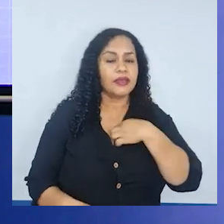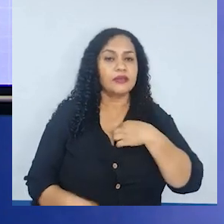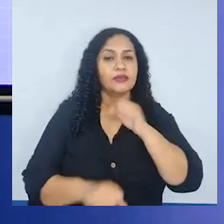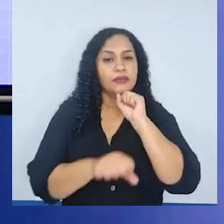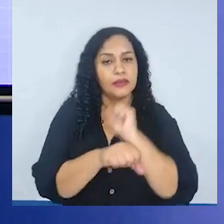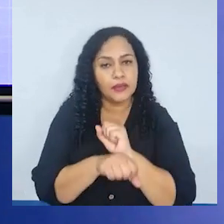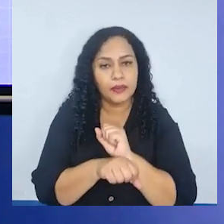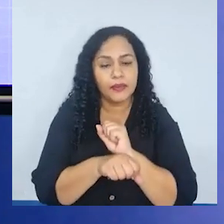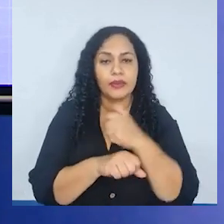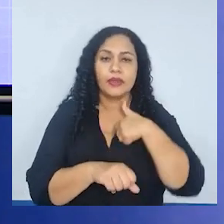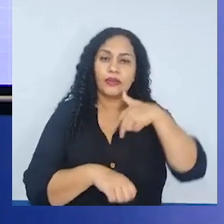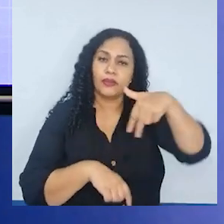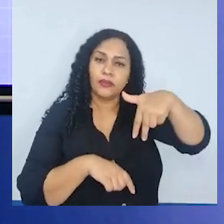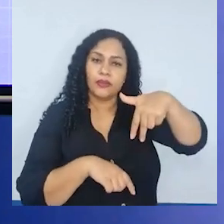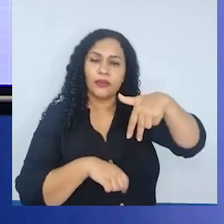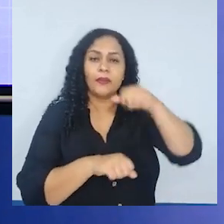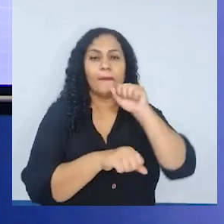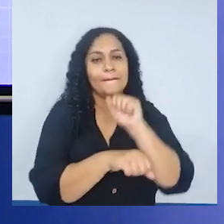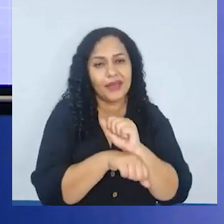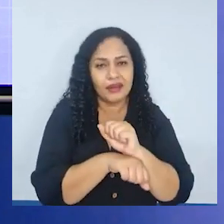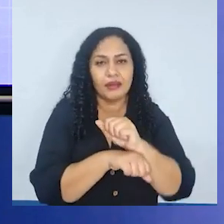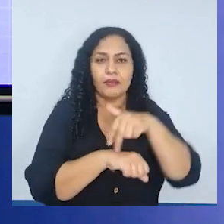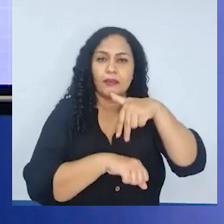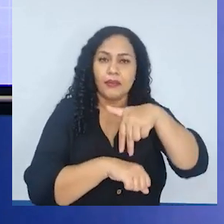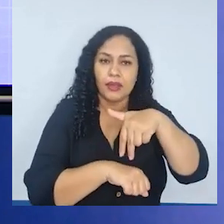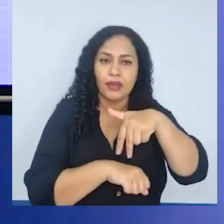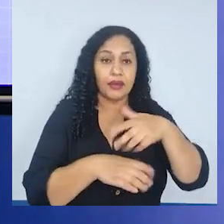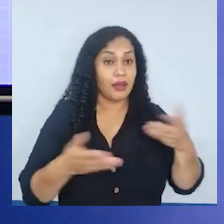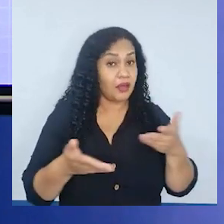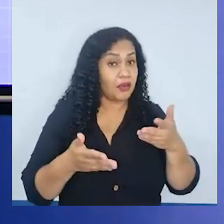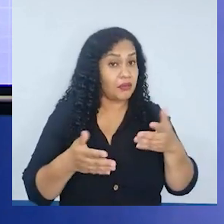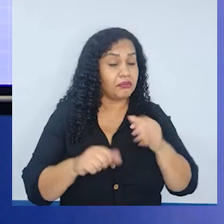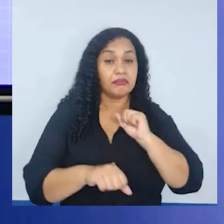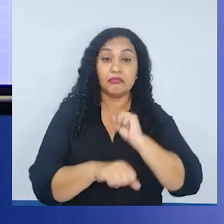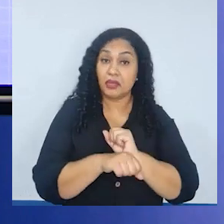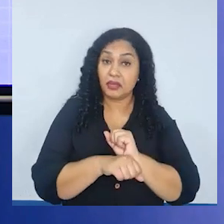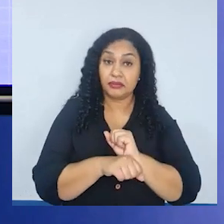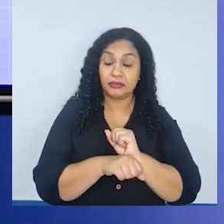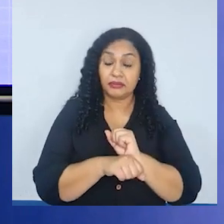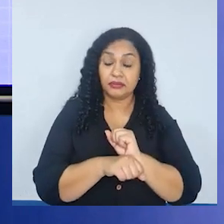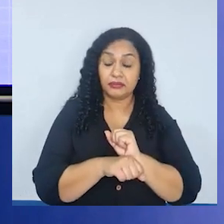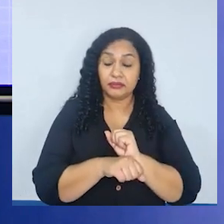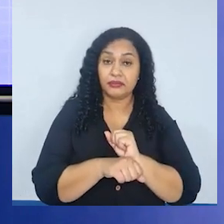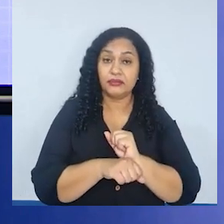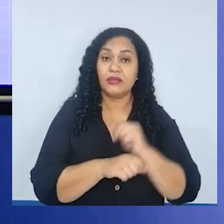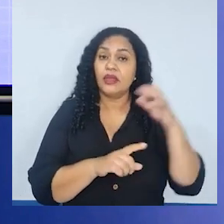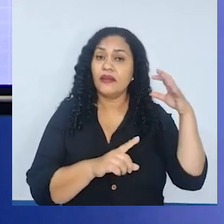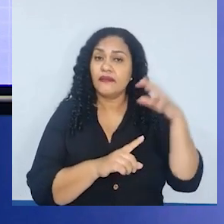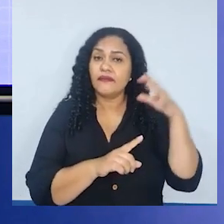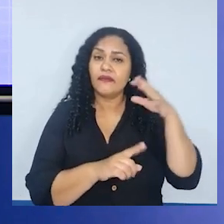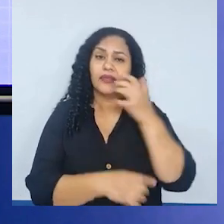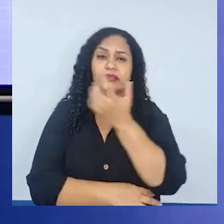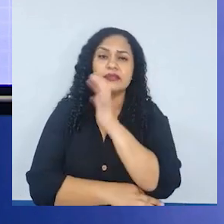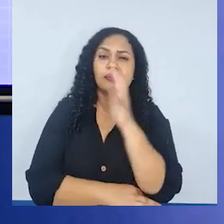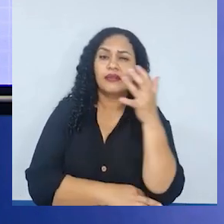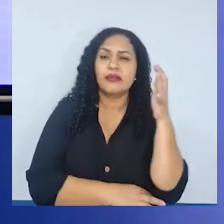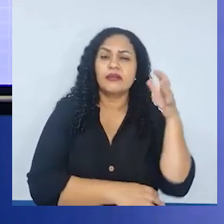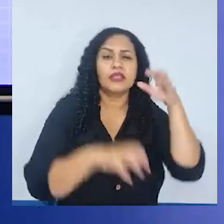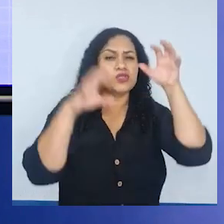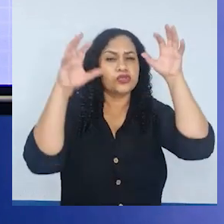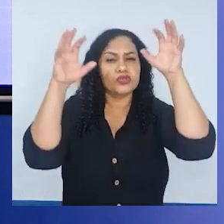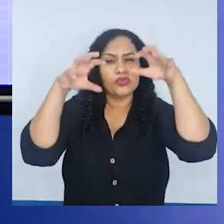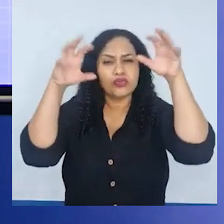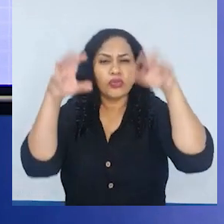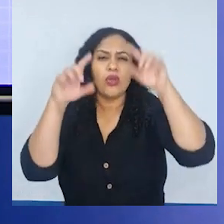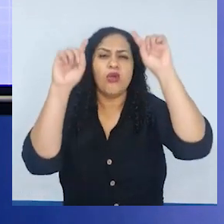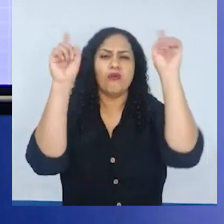estou parado. Estou, né? O estado que eu estou agora, parado. Fenômeno da natureza.